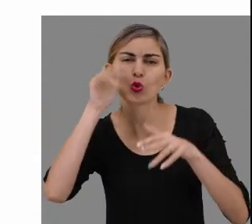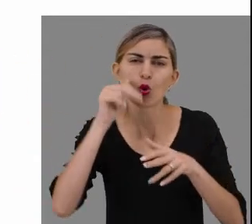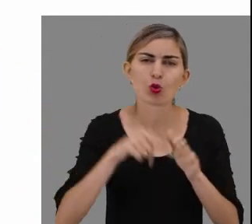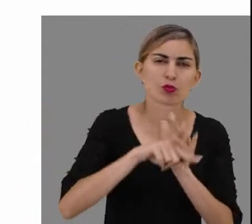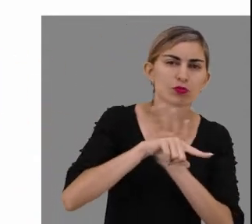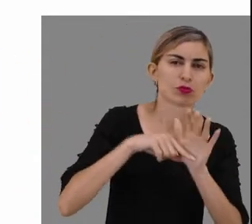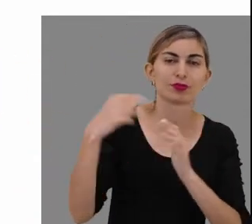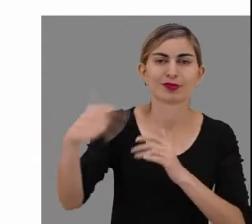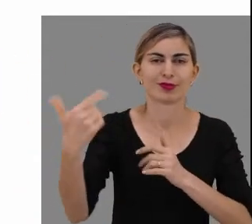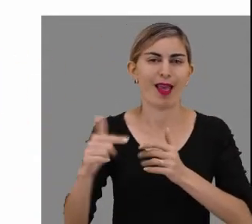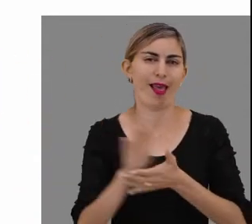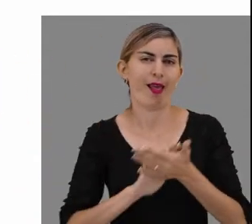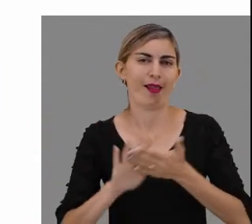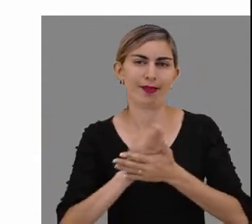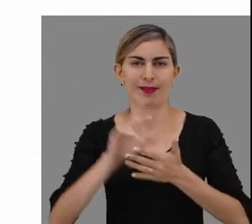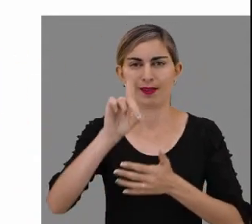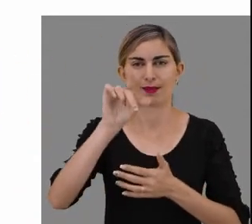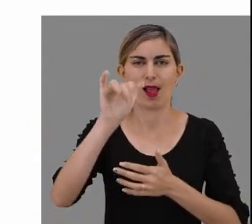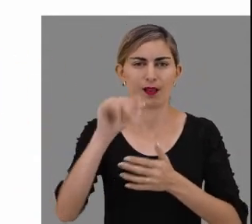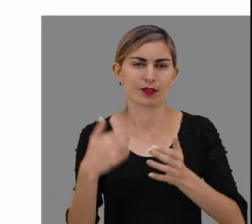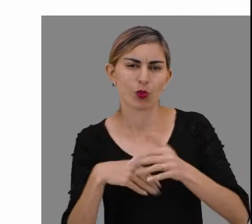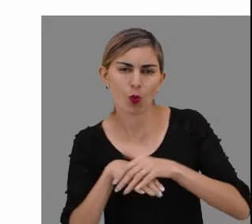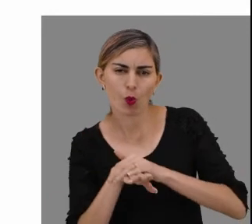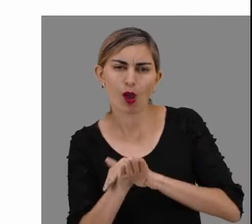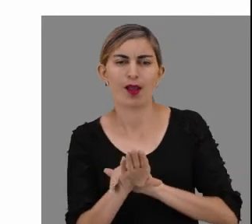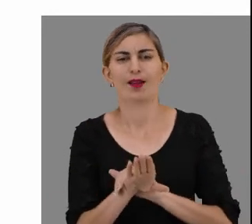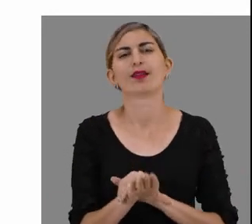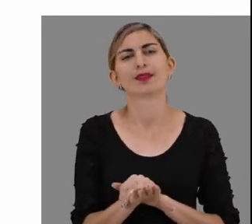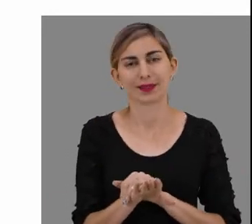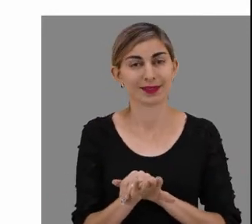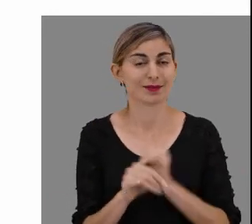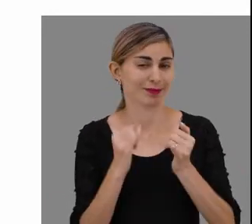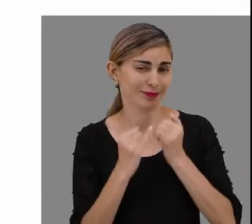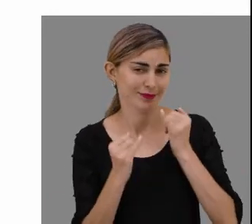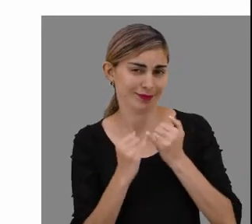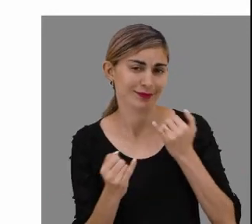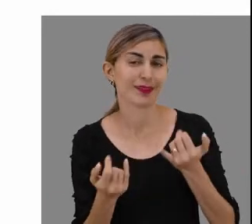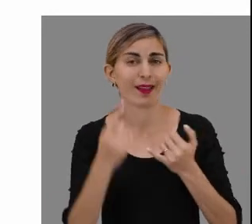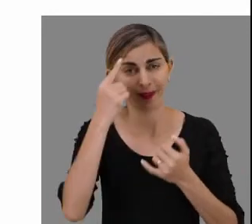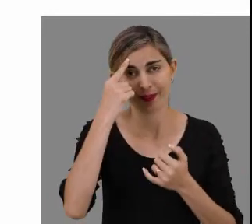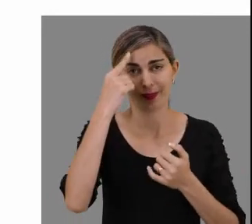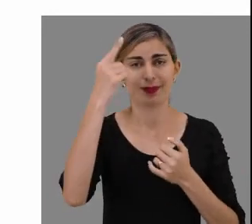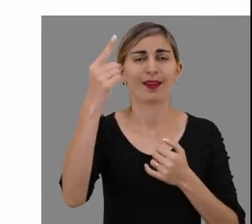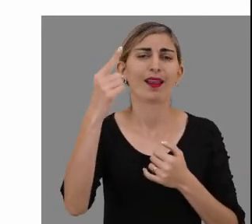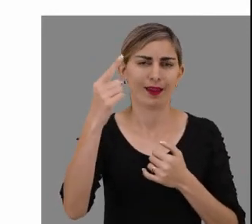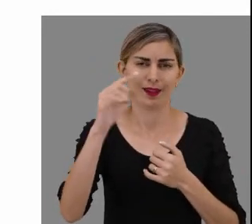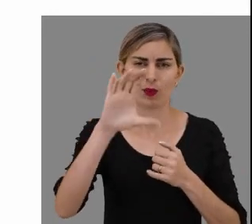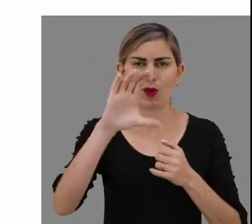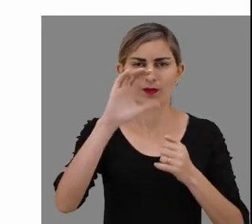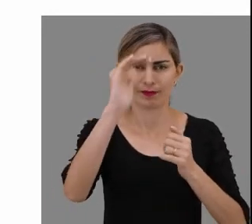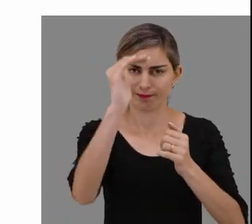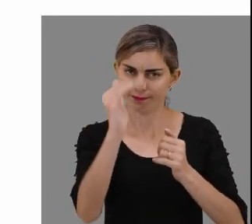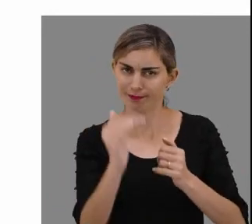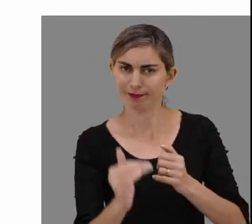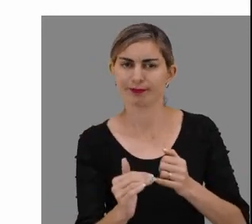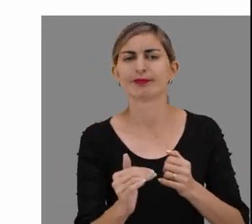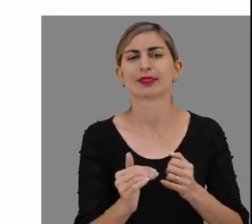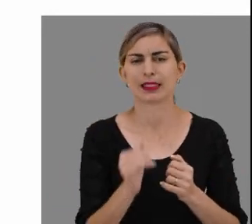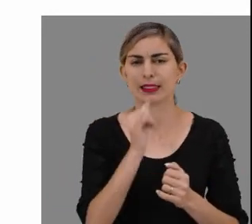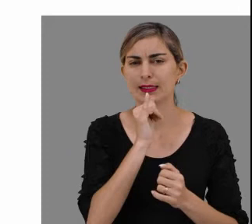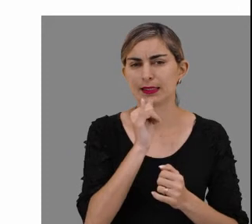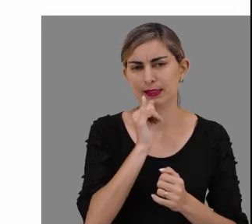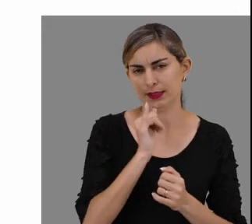de interferência externa àqueles dados. De forma semelhante, obtém-se essa ideia com classes.